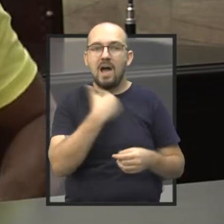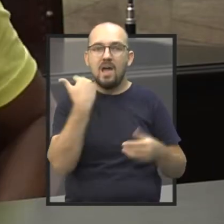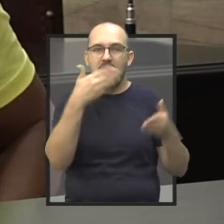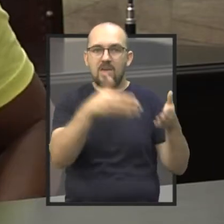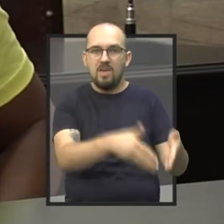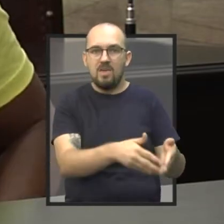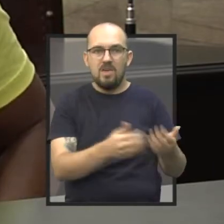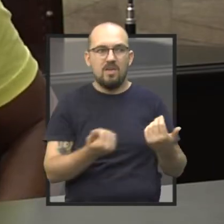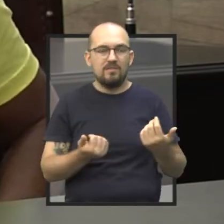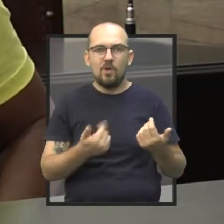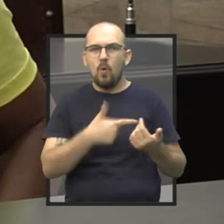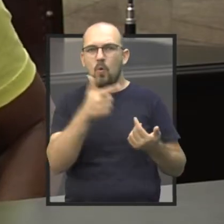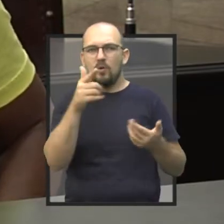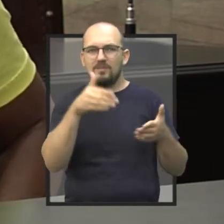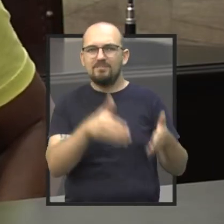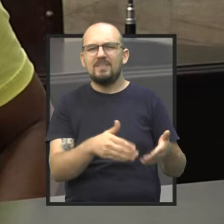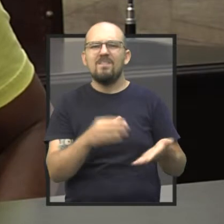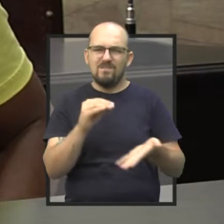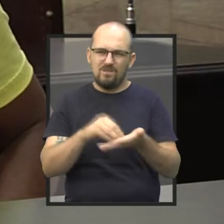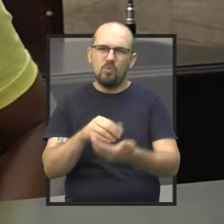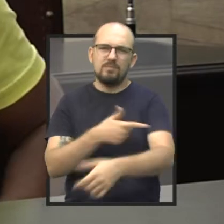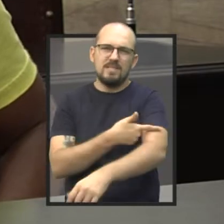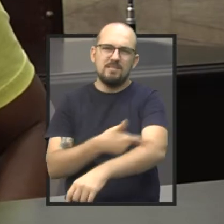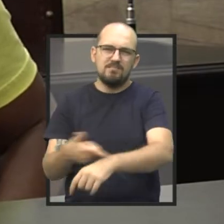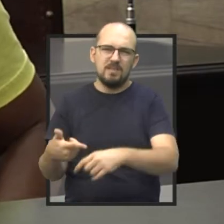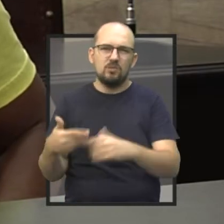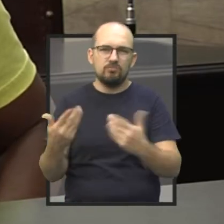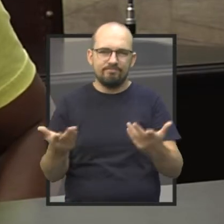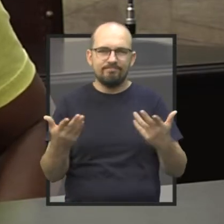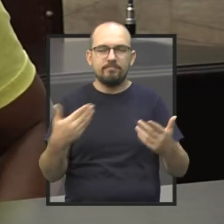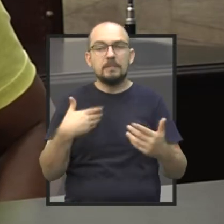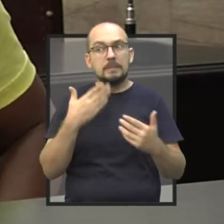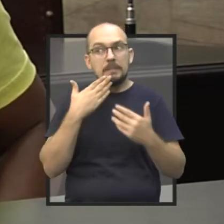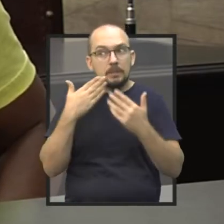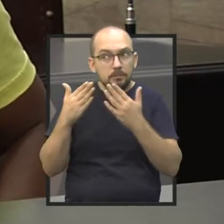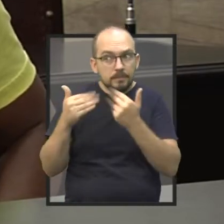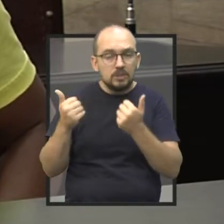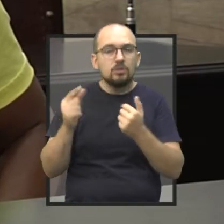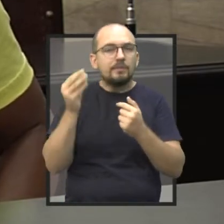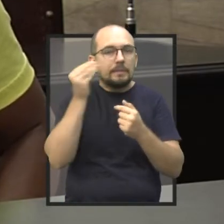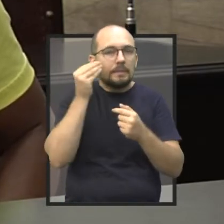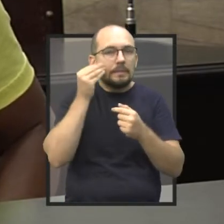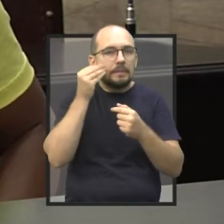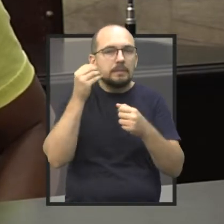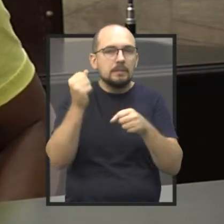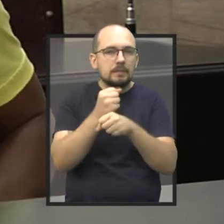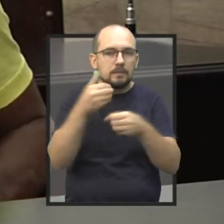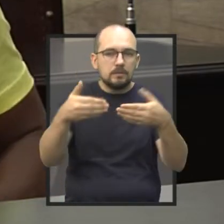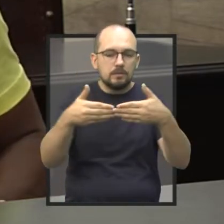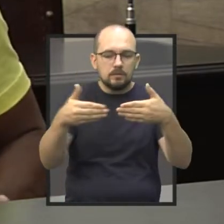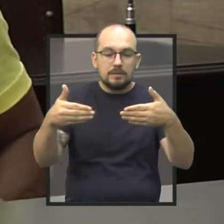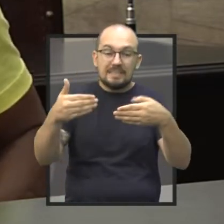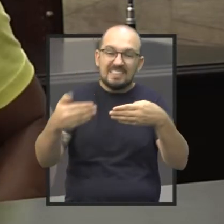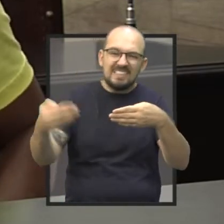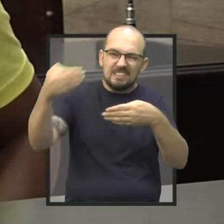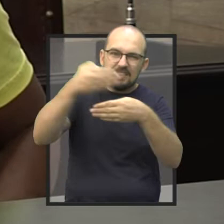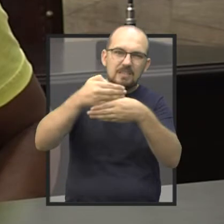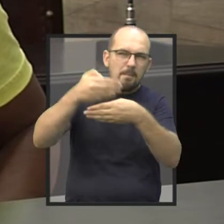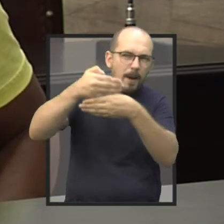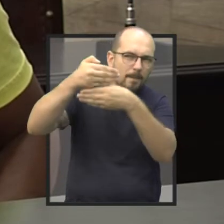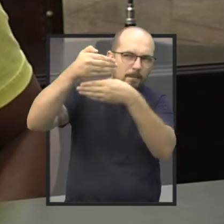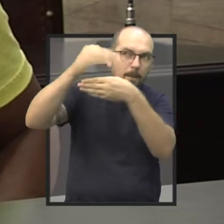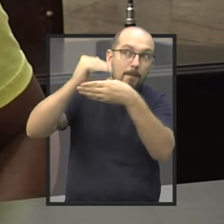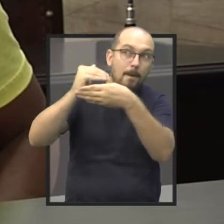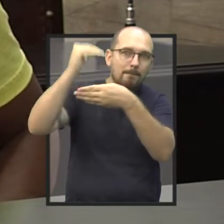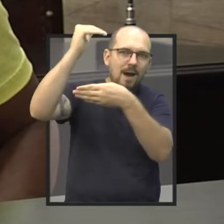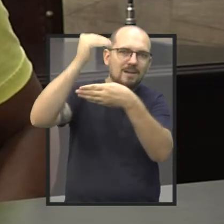lá, como outras pessoas. Então, é uma falta de respeito. Então, a gente está pedindo, né, essa possibilidade de levantar esse muro para coibir um pouco